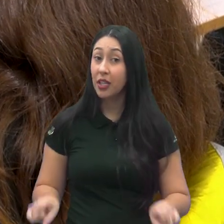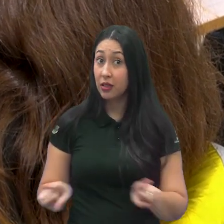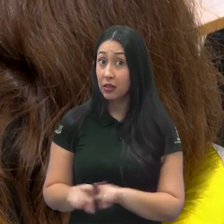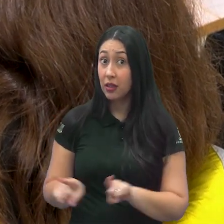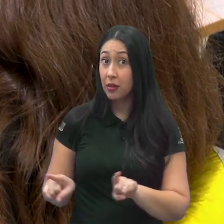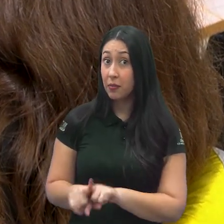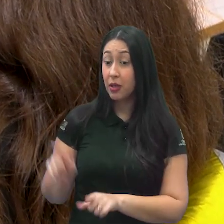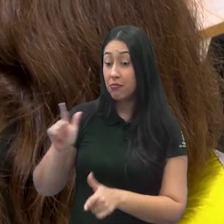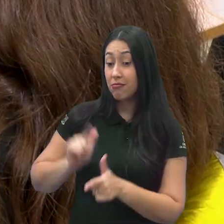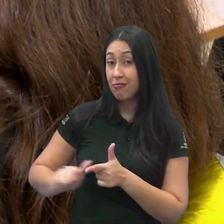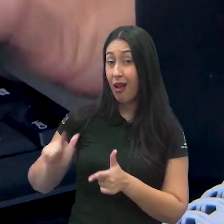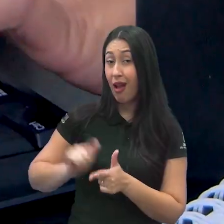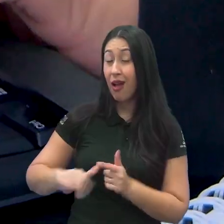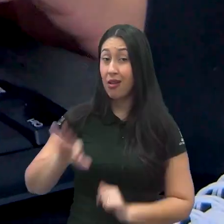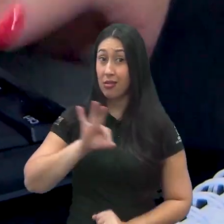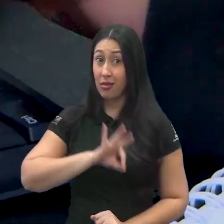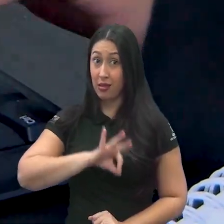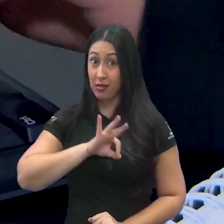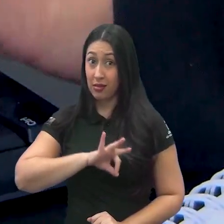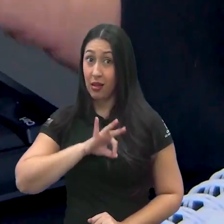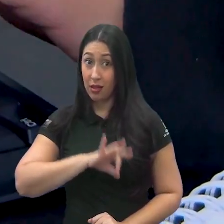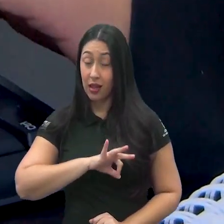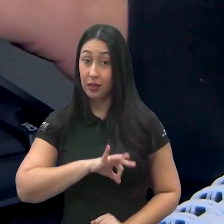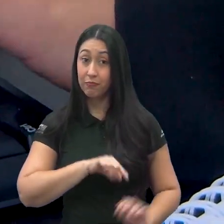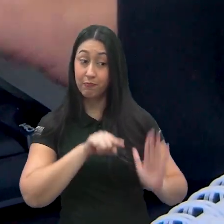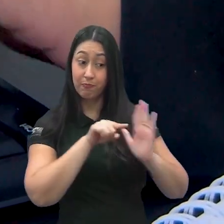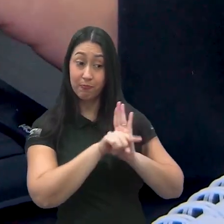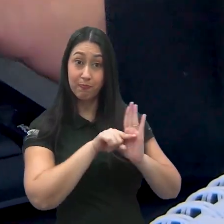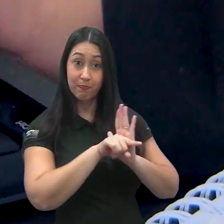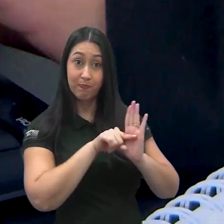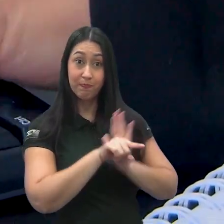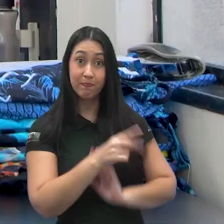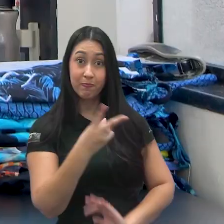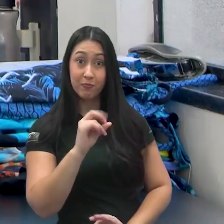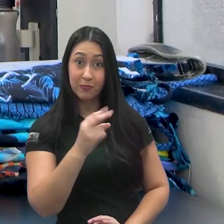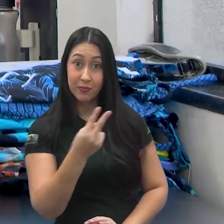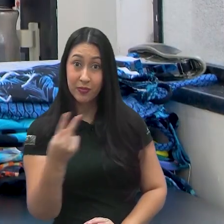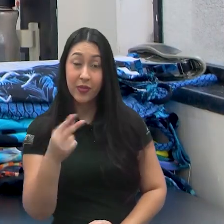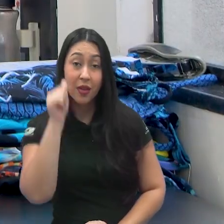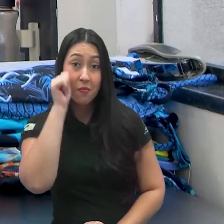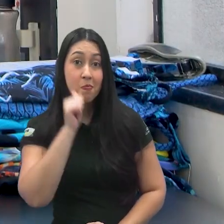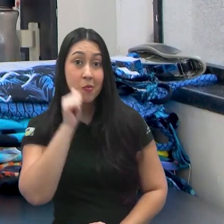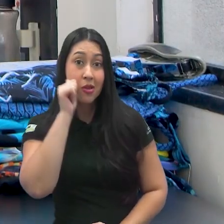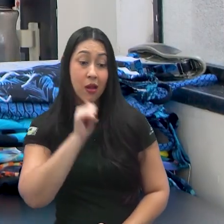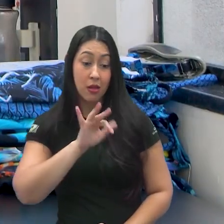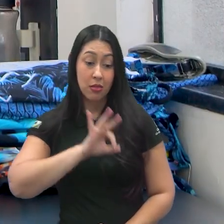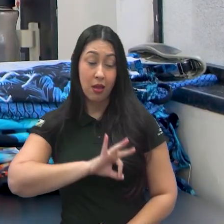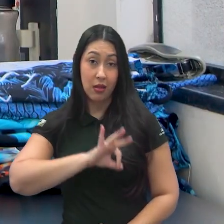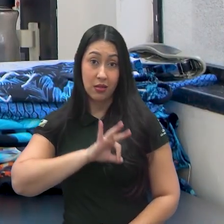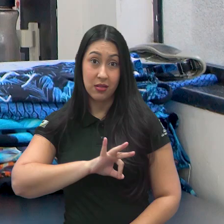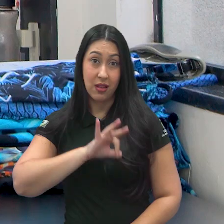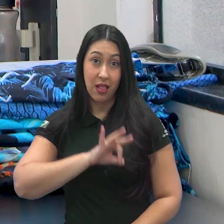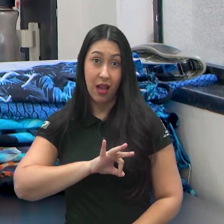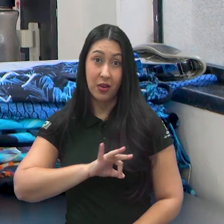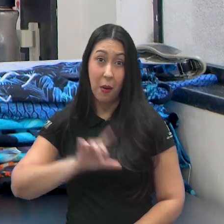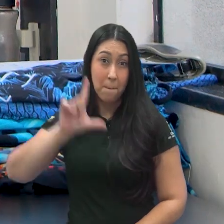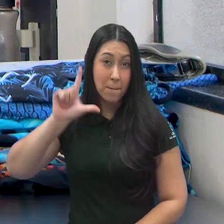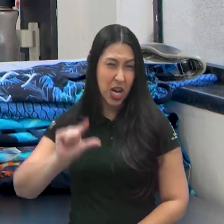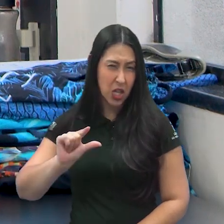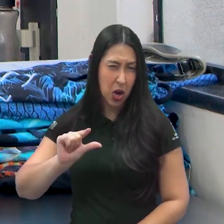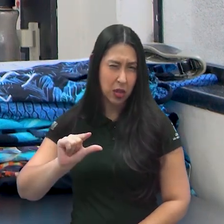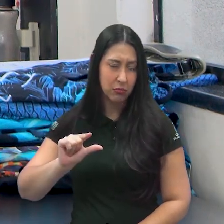falar na questão salarial, de acordo com o Censo 2022, as mulheres recebem o equivalente a